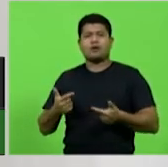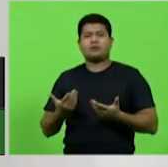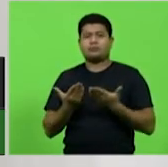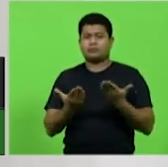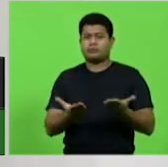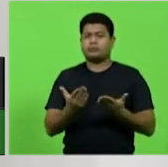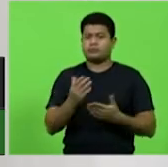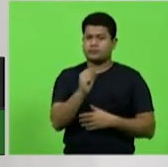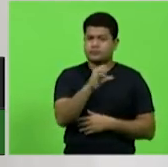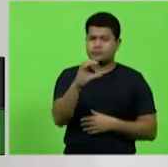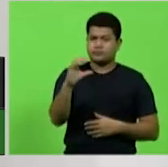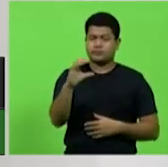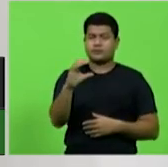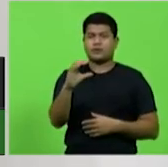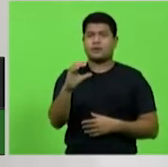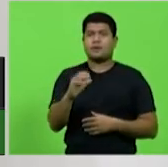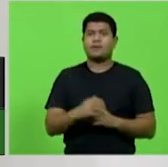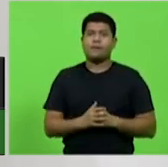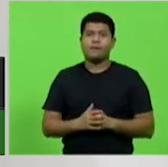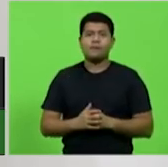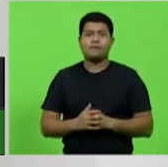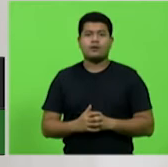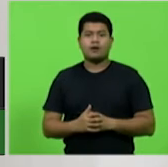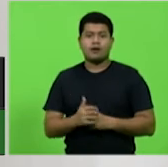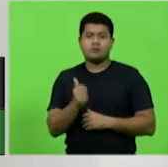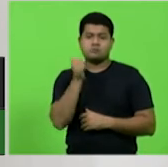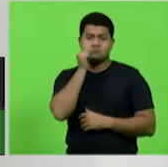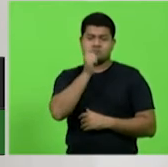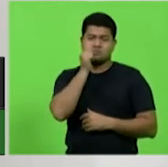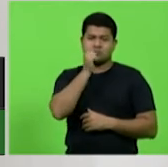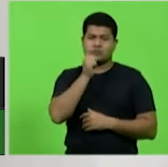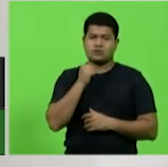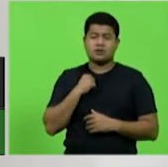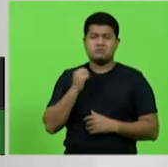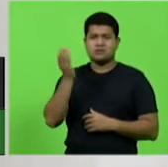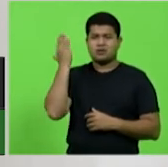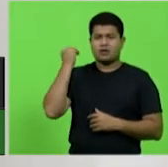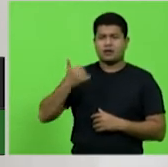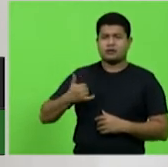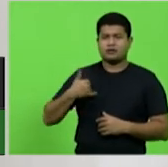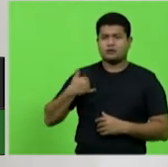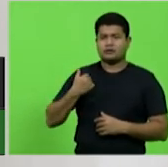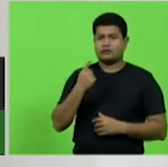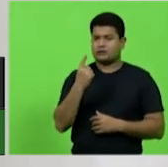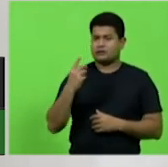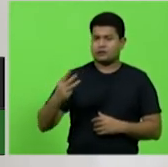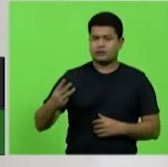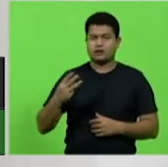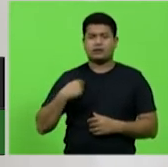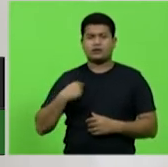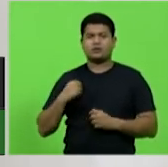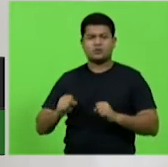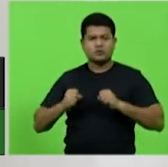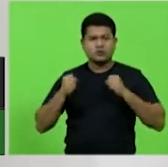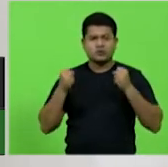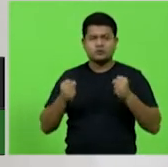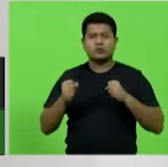mesma paixão daquela menina que se viu nos seus 13 anos erguendo as vozes do movimento